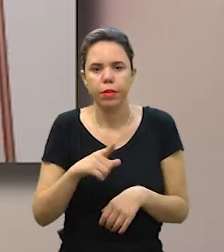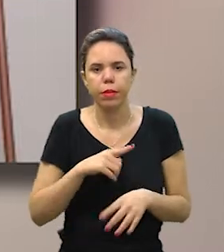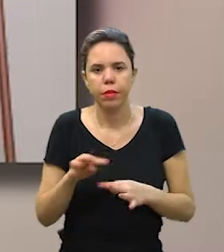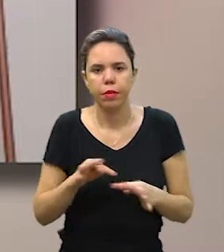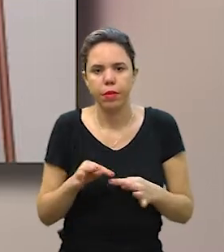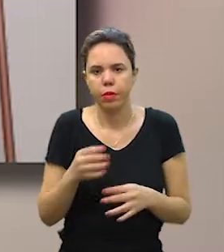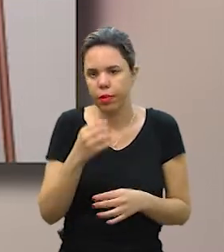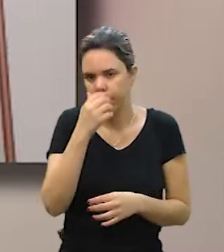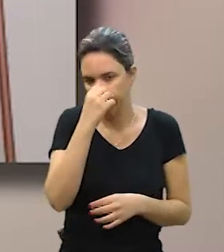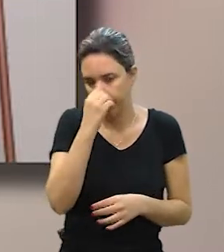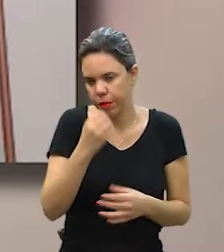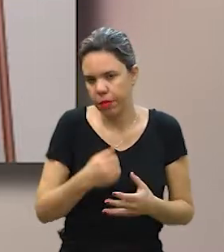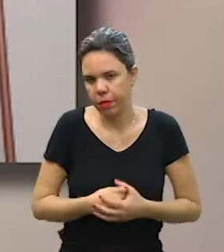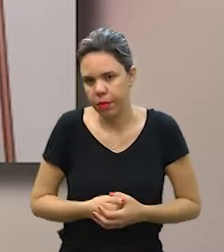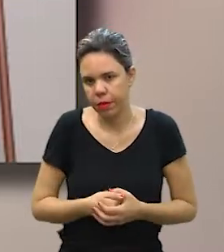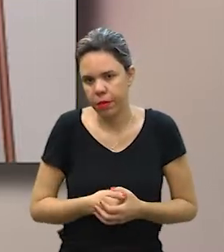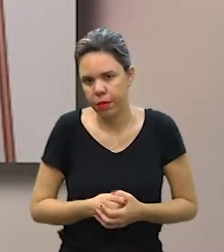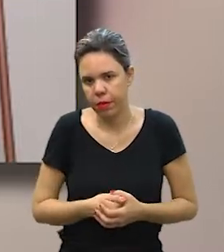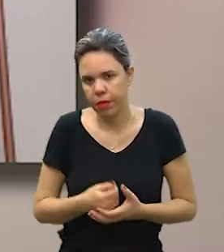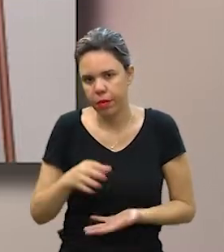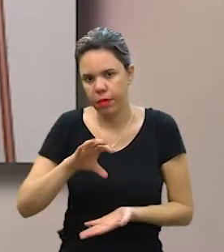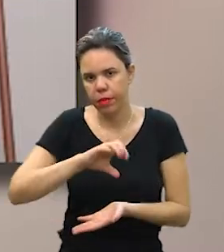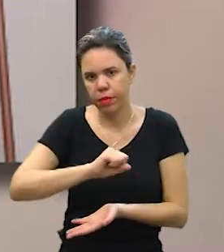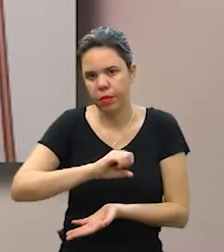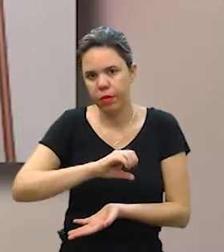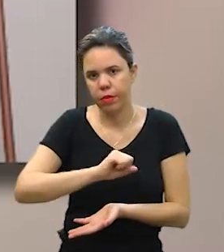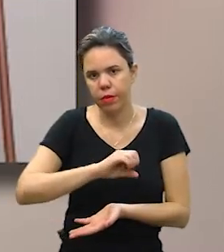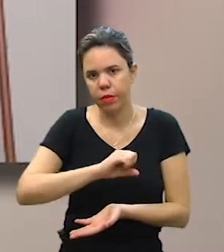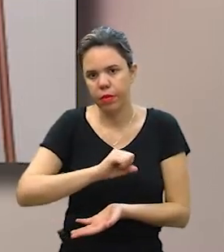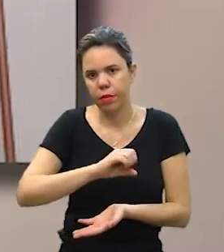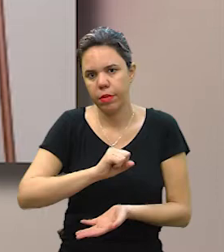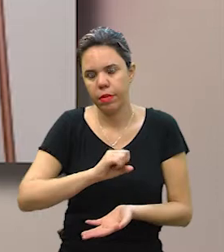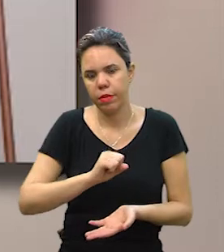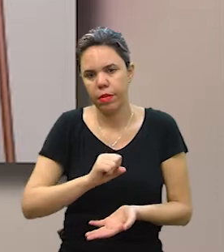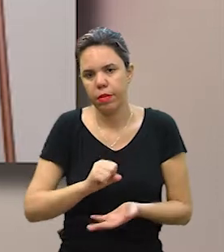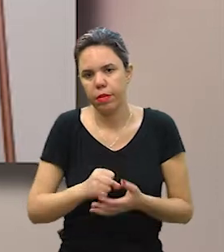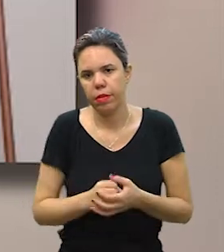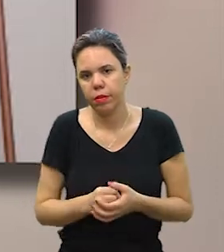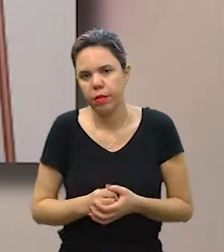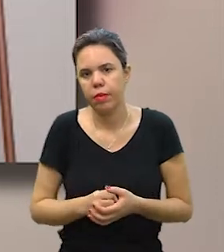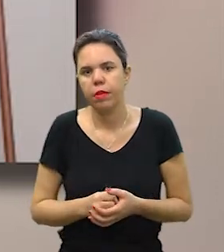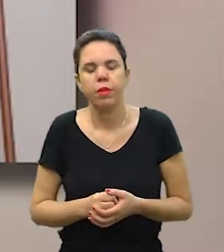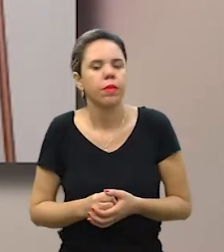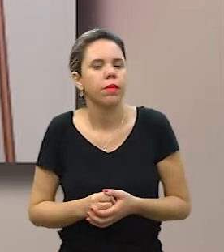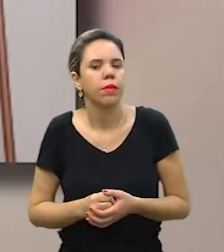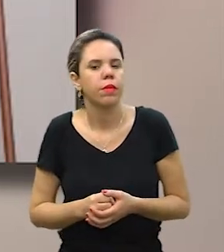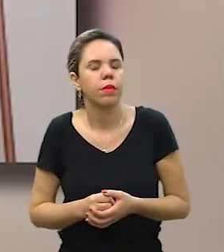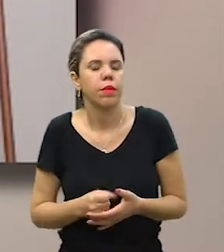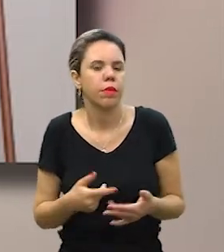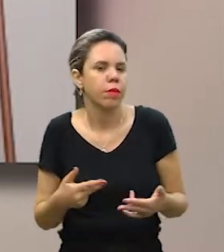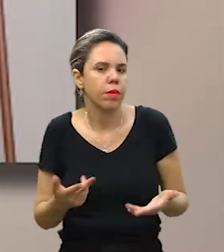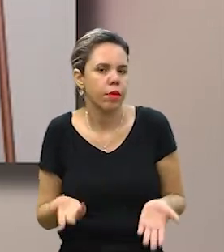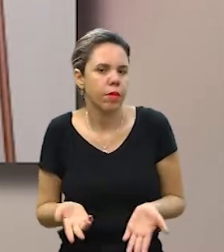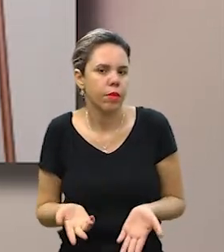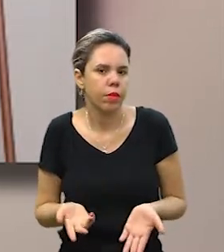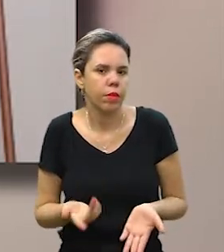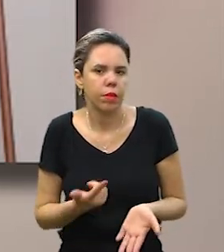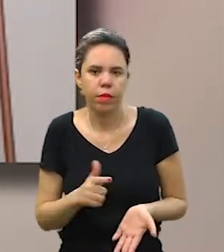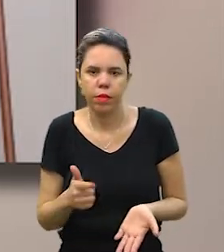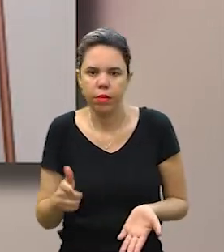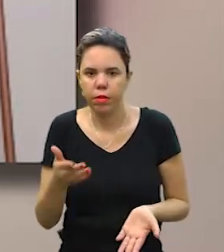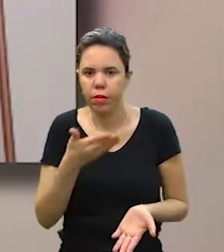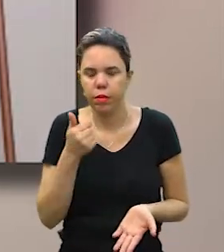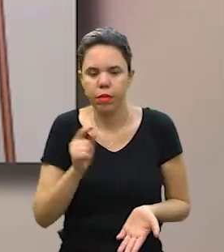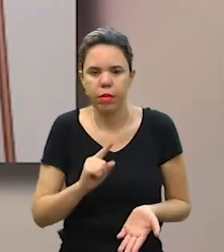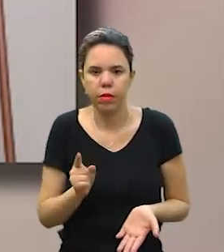está tratando com um creme para assadura, uma pomada, e não está